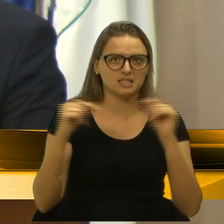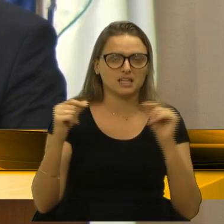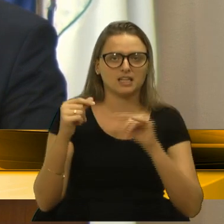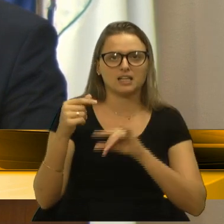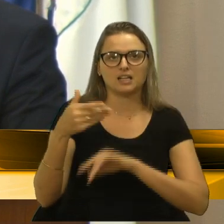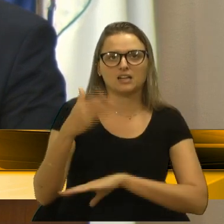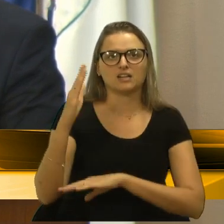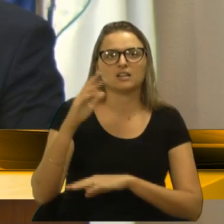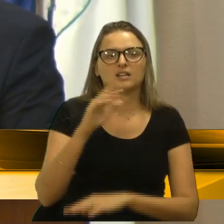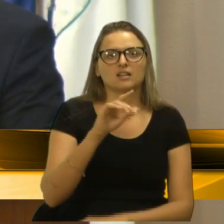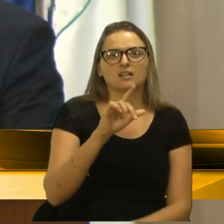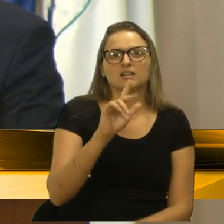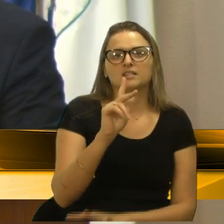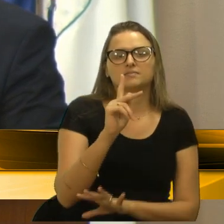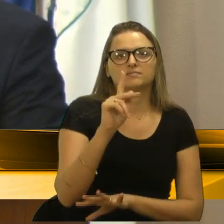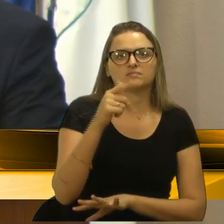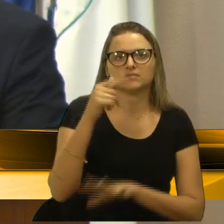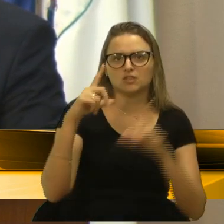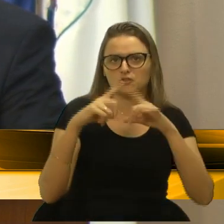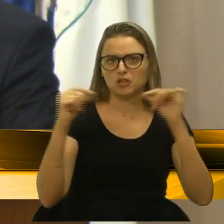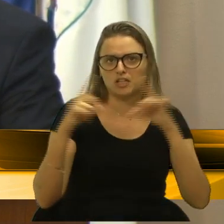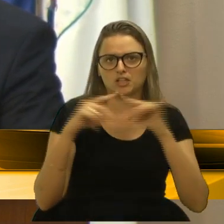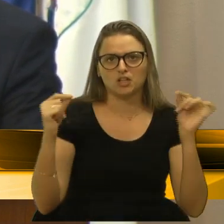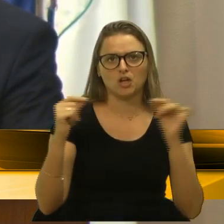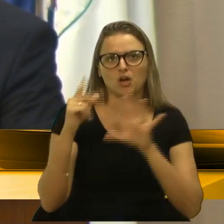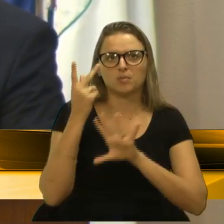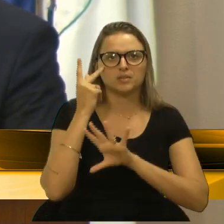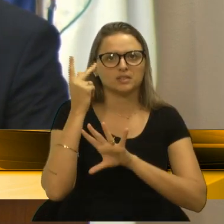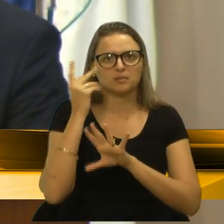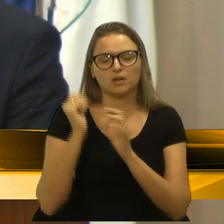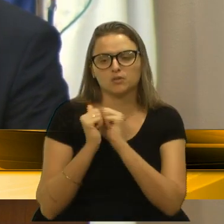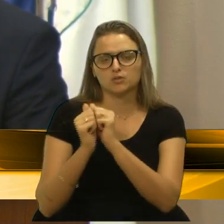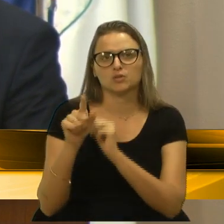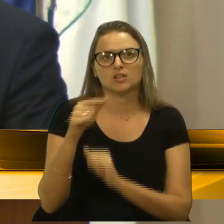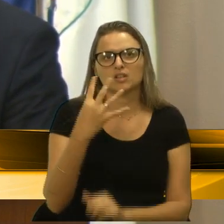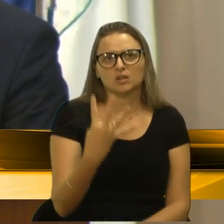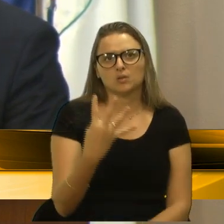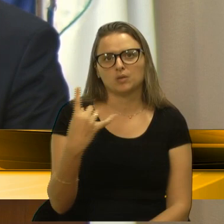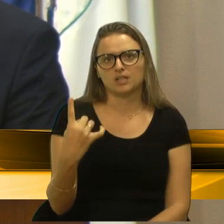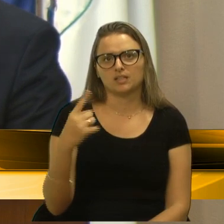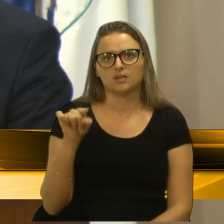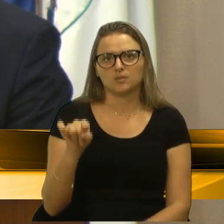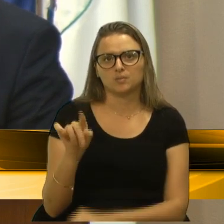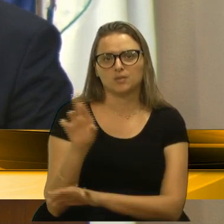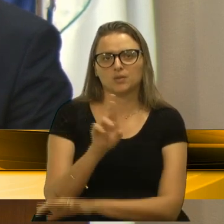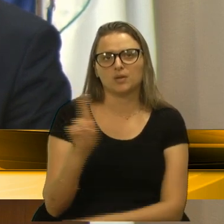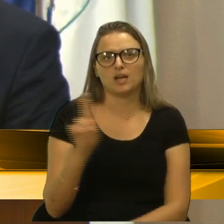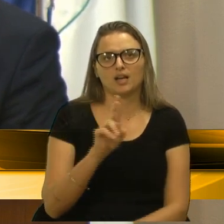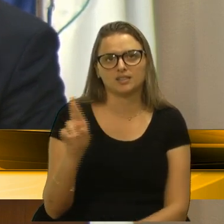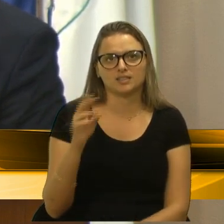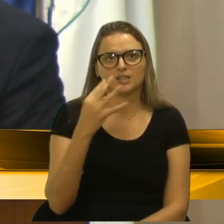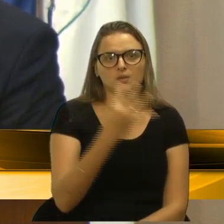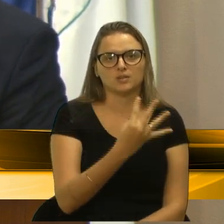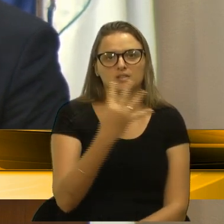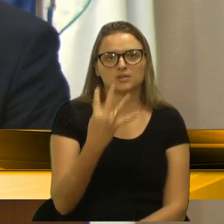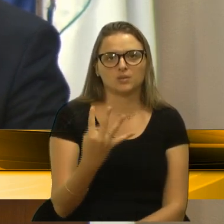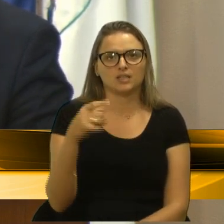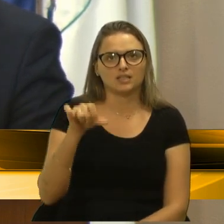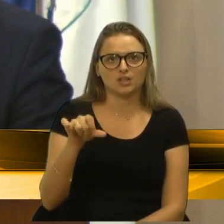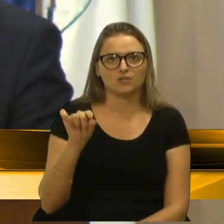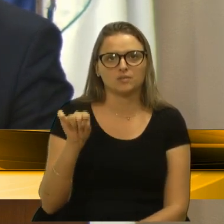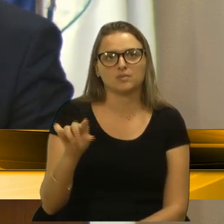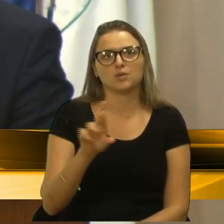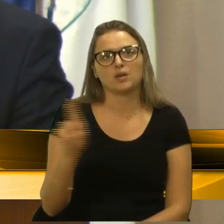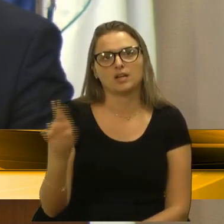Little Rock, Florianópolis, com seu irmão, em torno de R$41 mil. R$449 mil. Isso